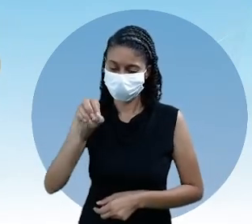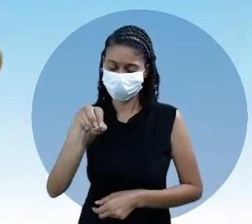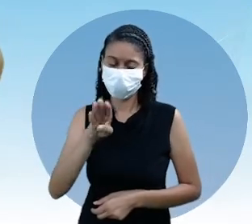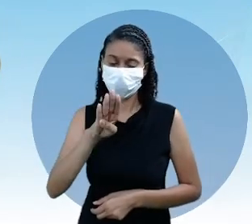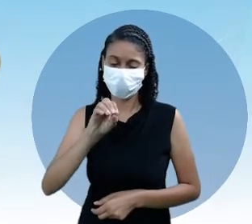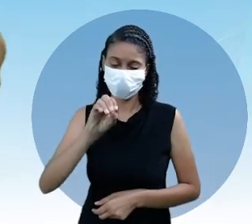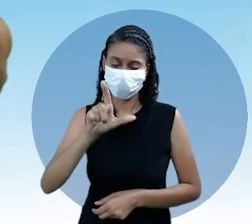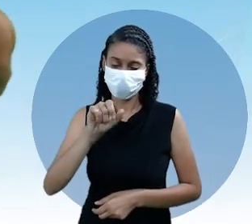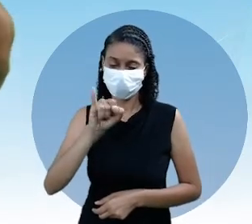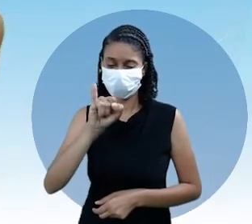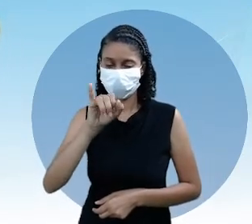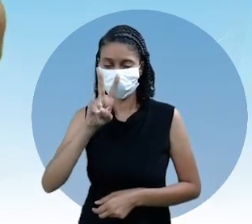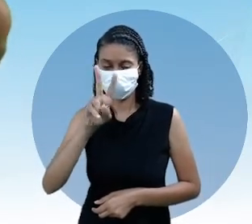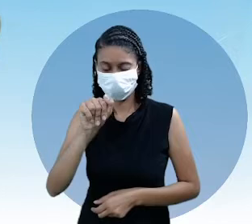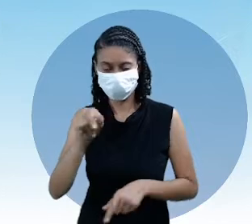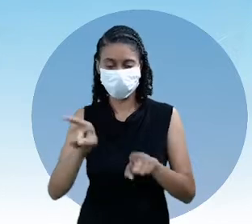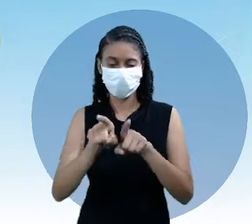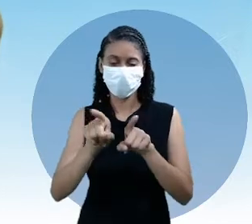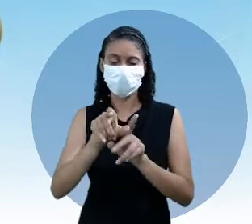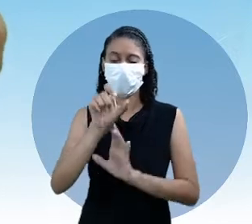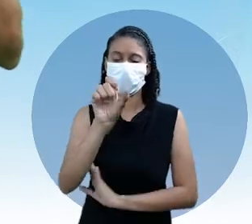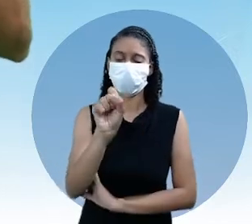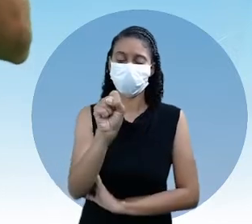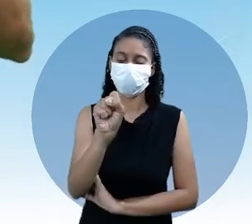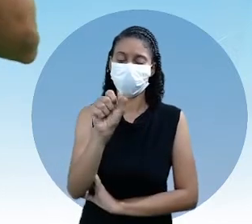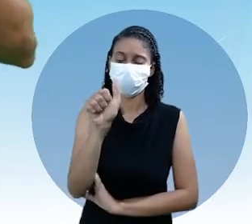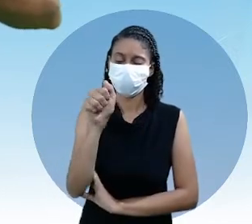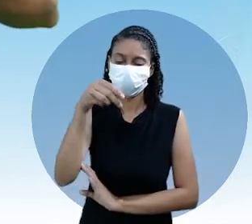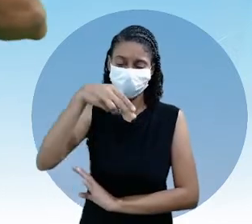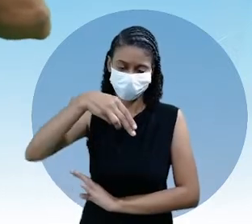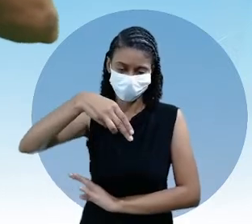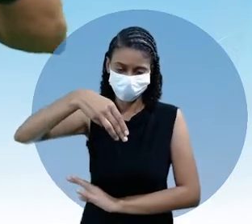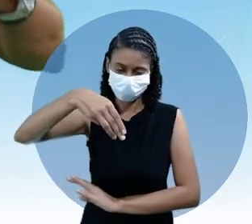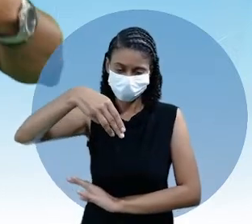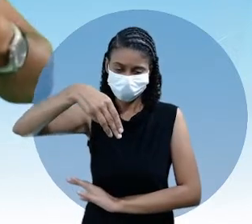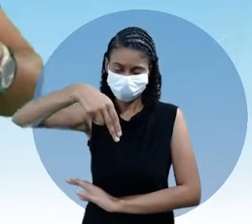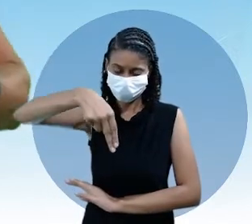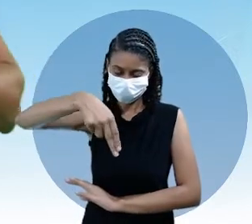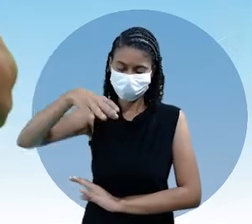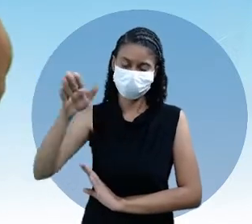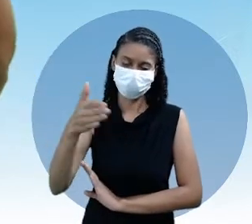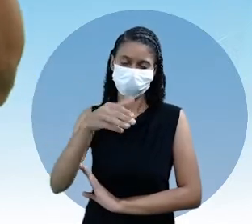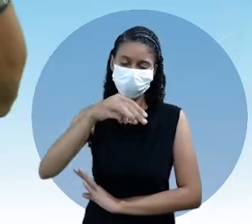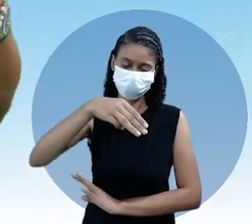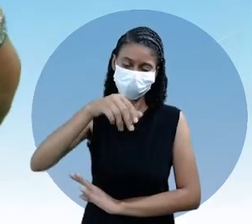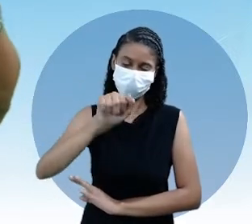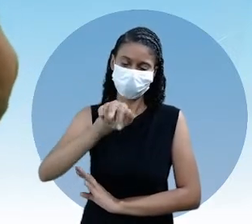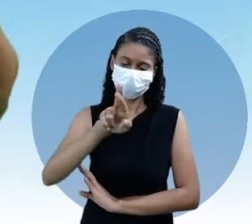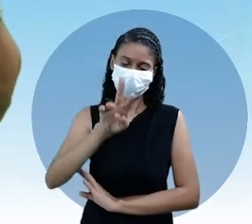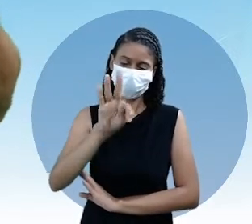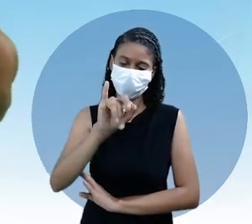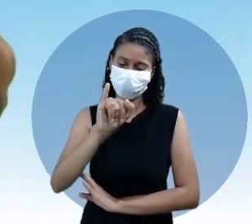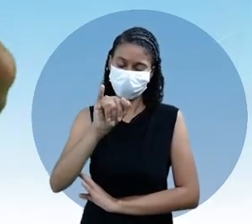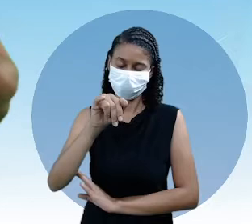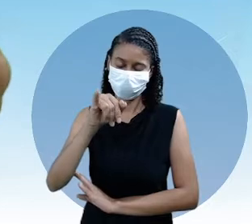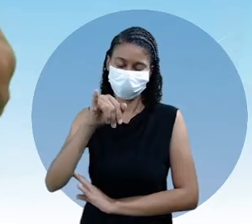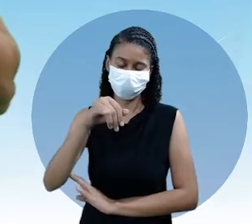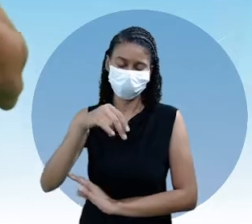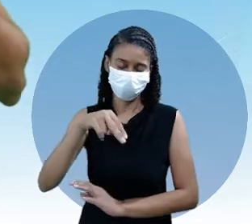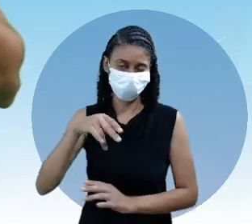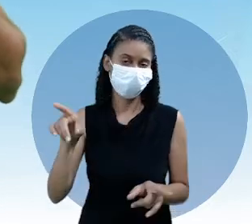não conseguiu. Não, hoje, por exemplo, o Brasil, nós temos uma certa unidade territorial, né? A gente não